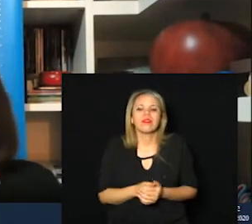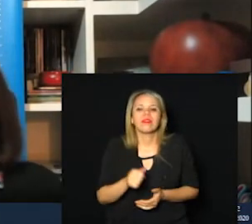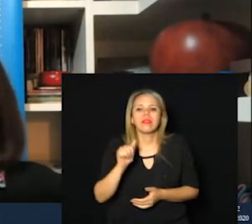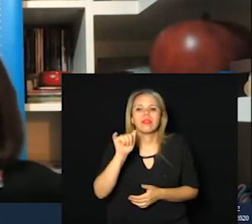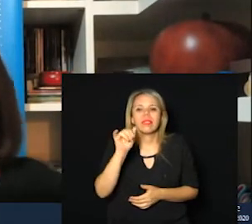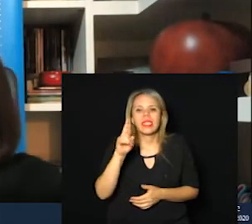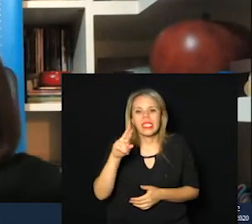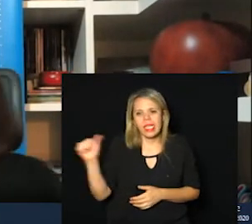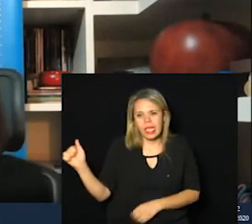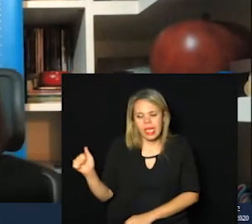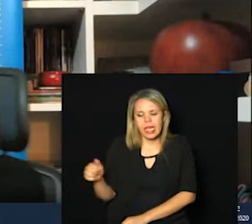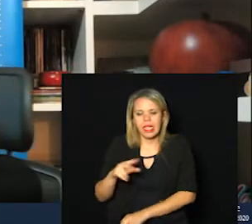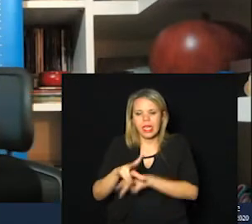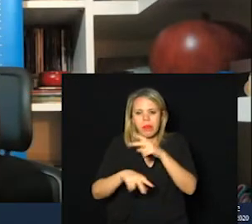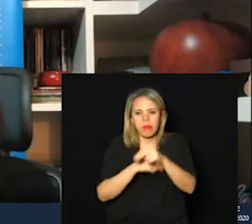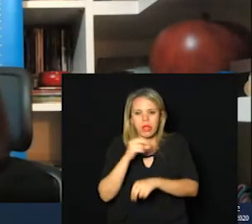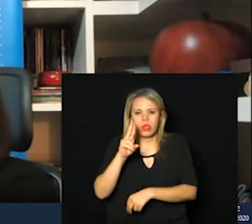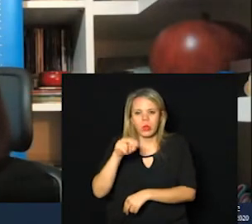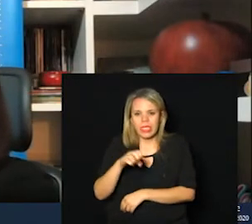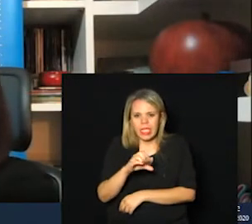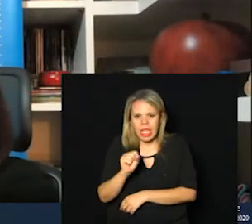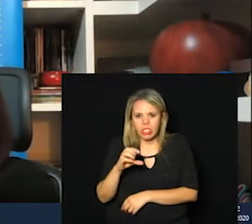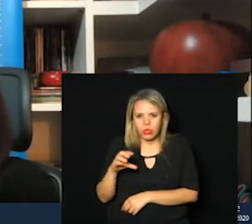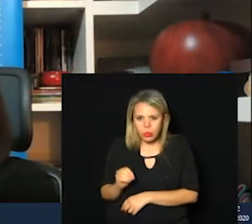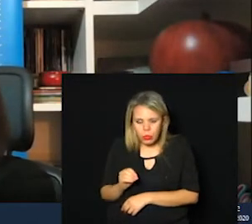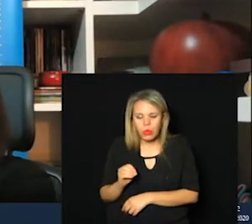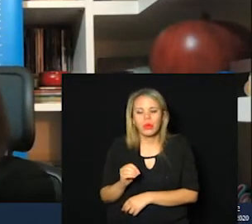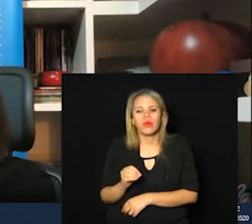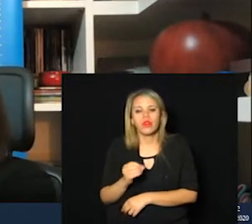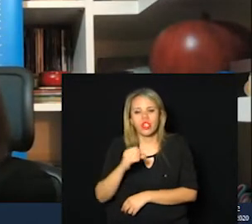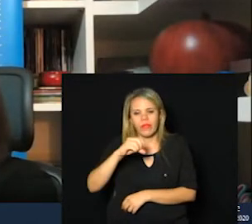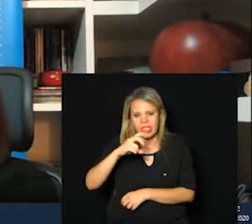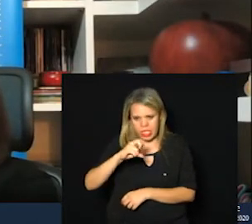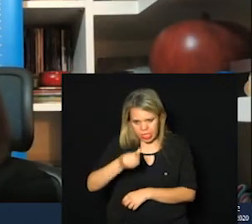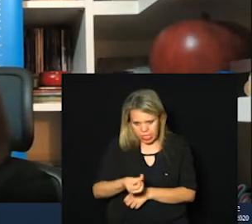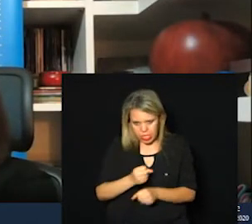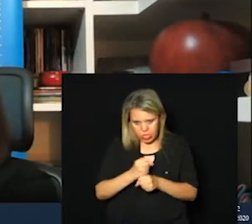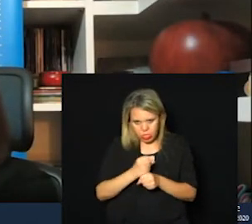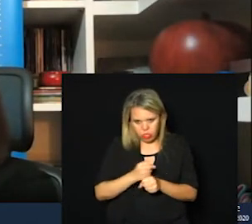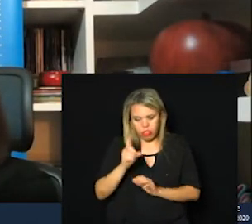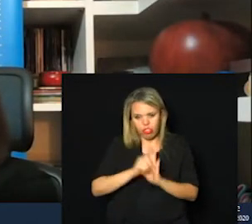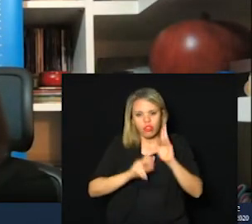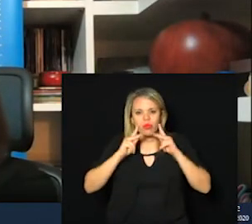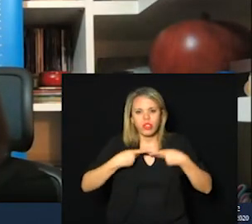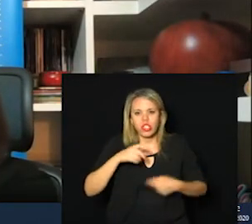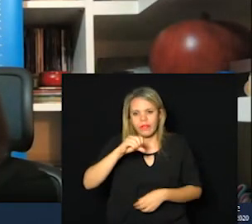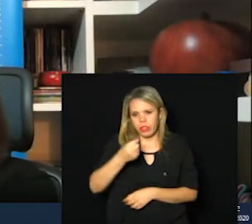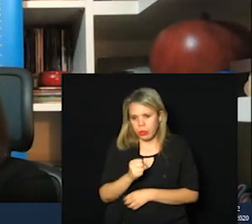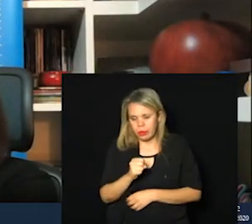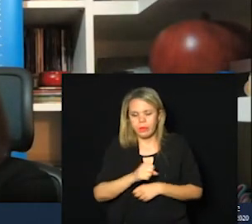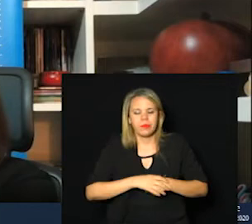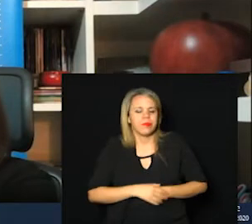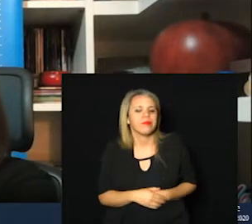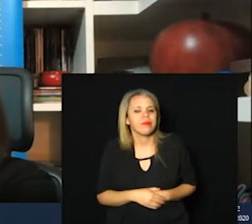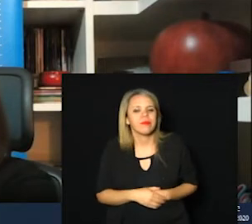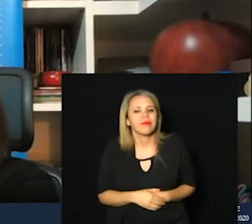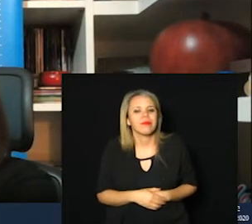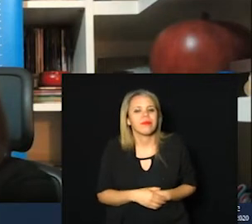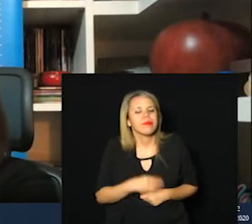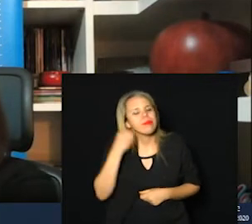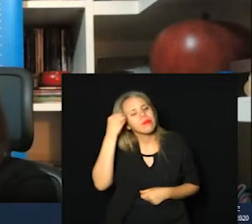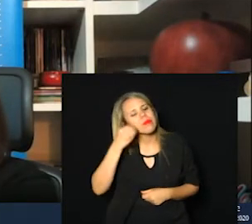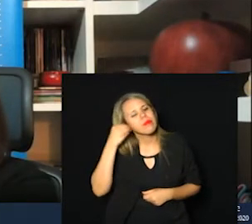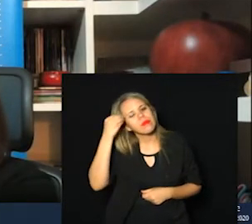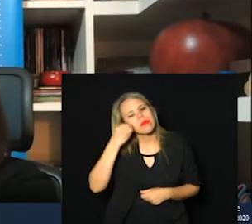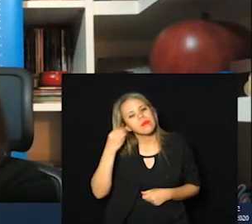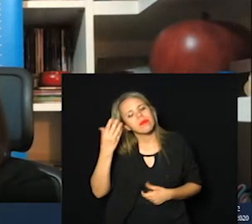Prêmio Unesco de Educação à Paz em 96 e em Direitos Humanos em 98. Partindo de sua experiência cristã,